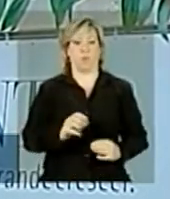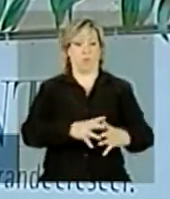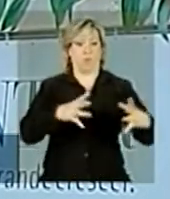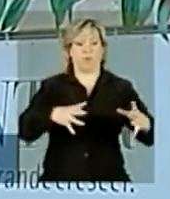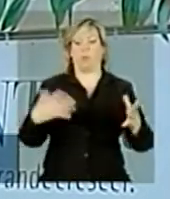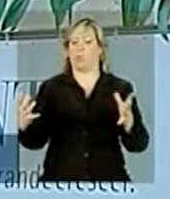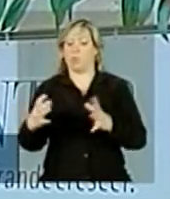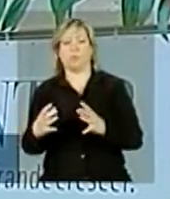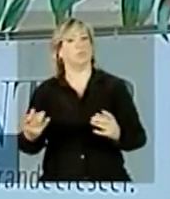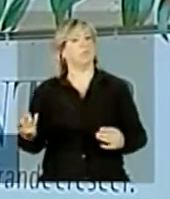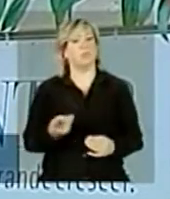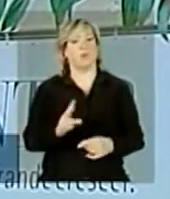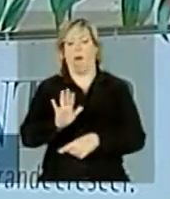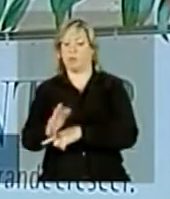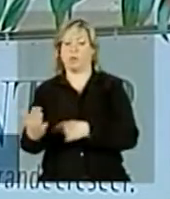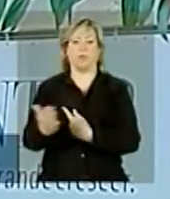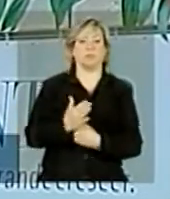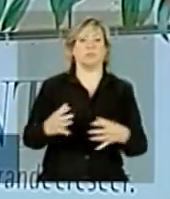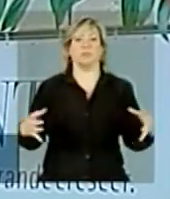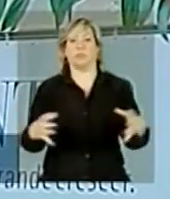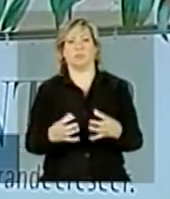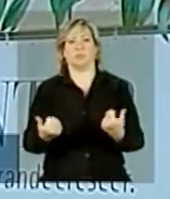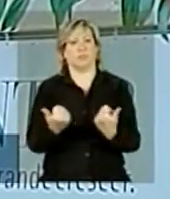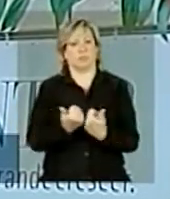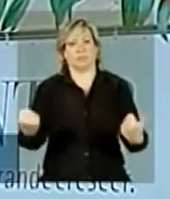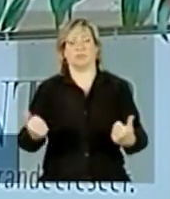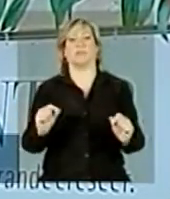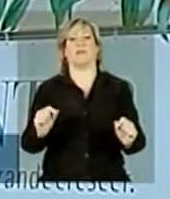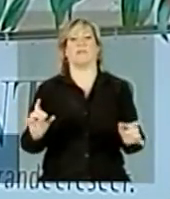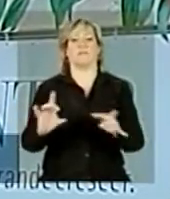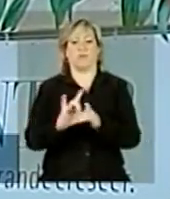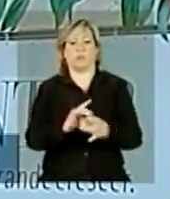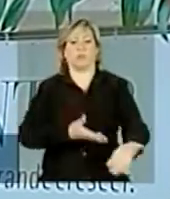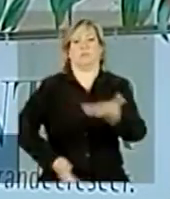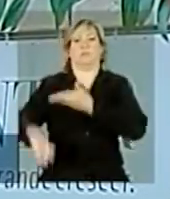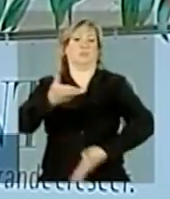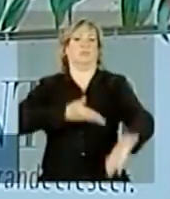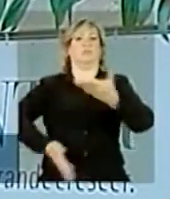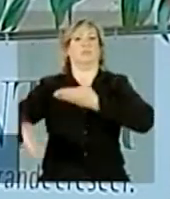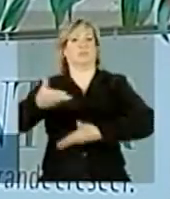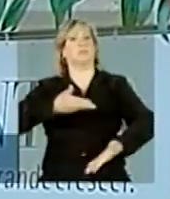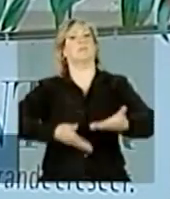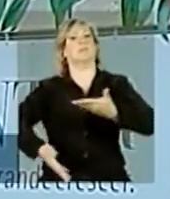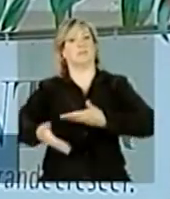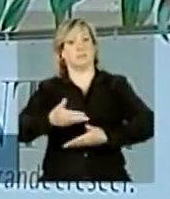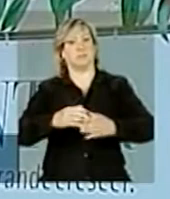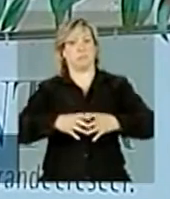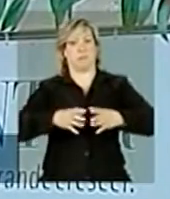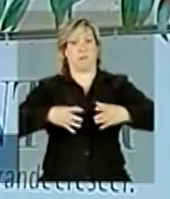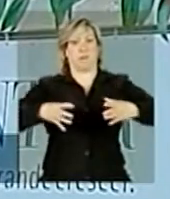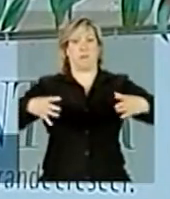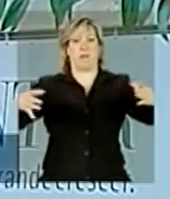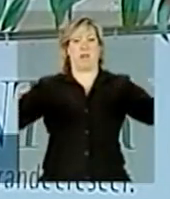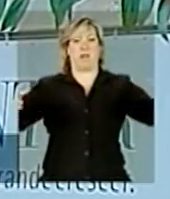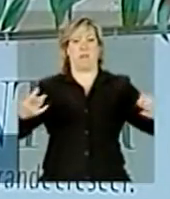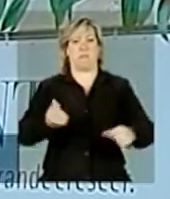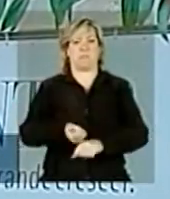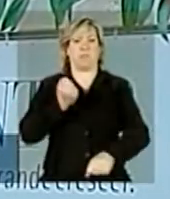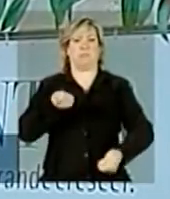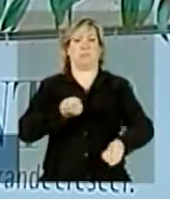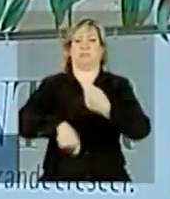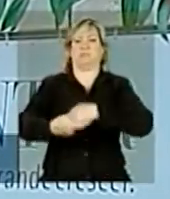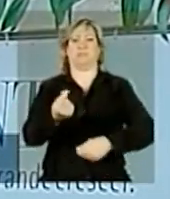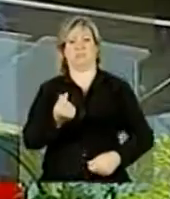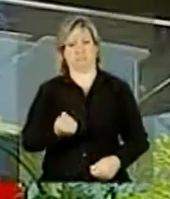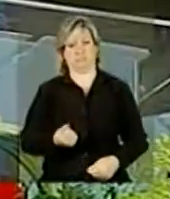outro se ajudaria criando um círculo virtuoso de crescimento e geração